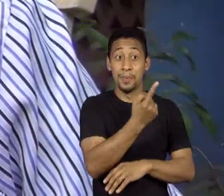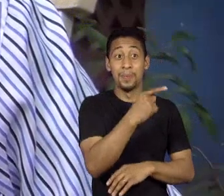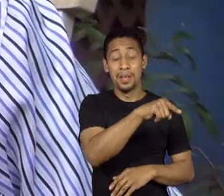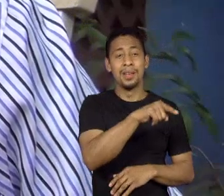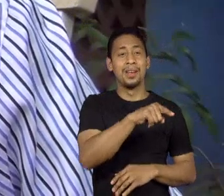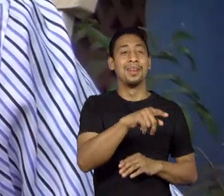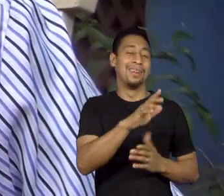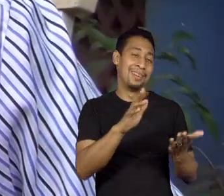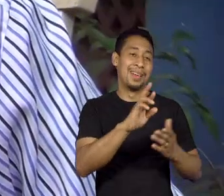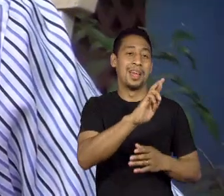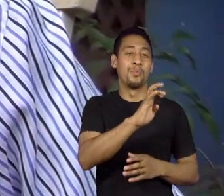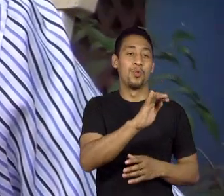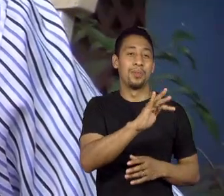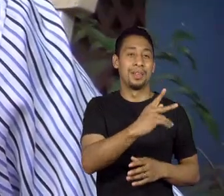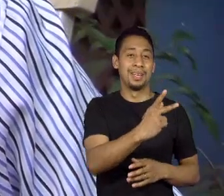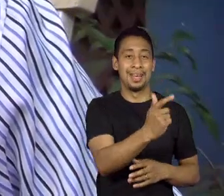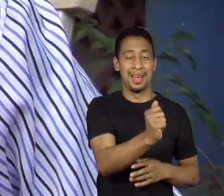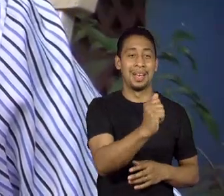Brasil.